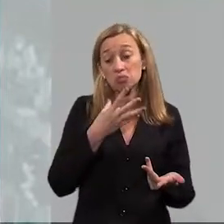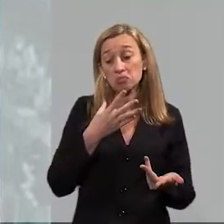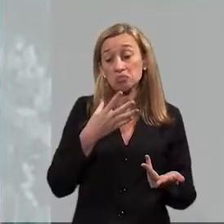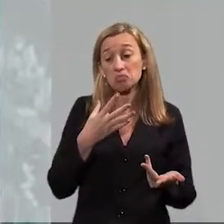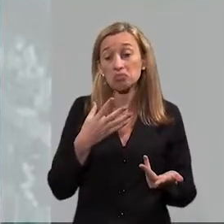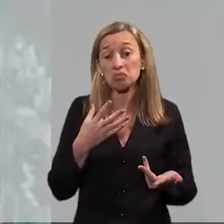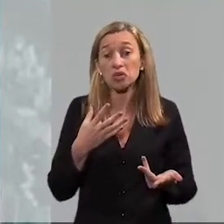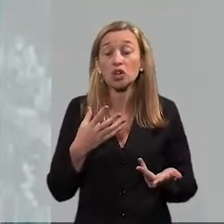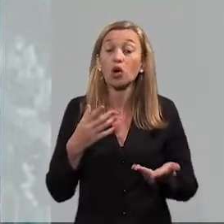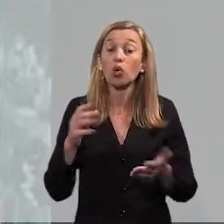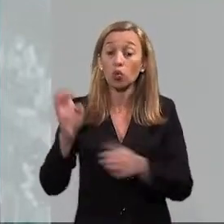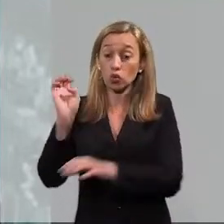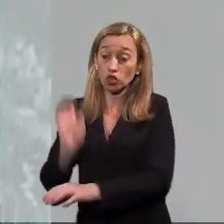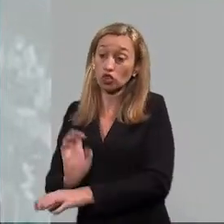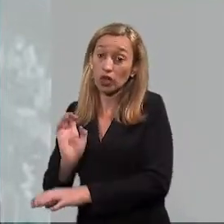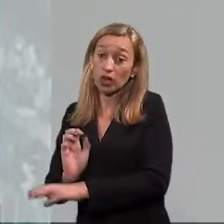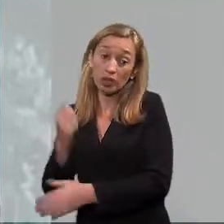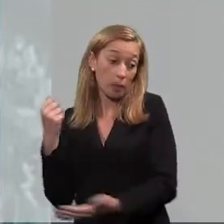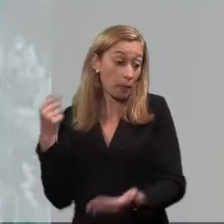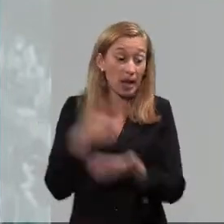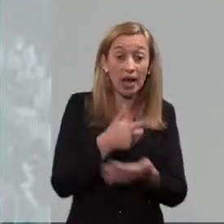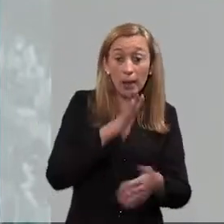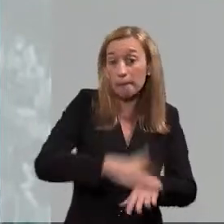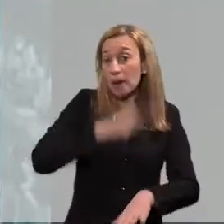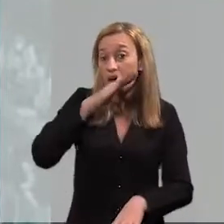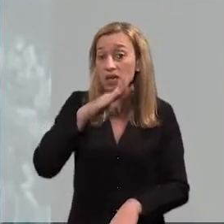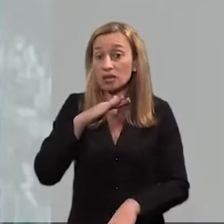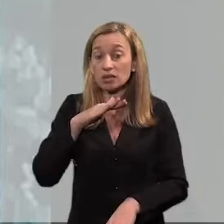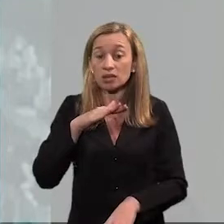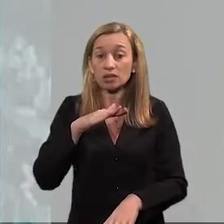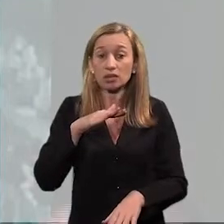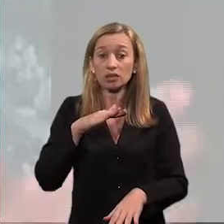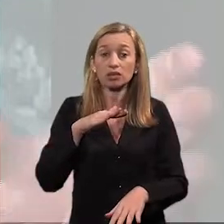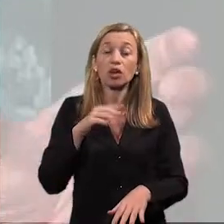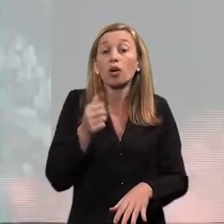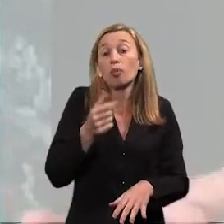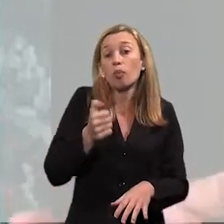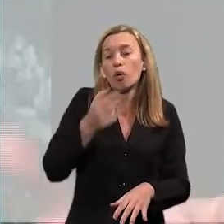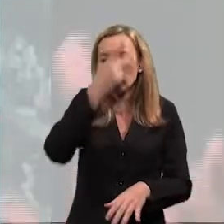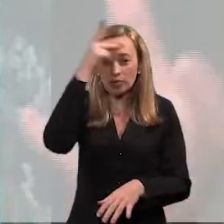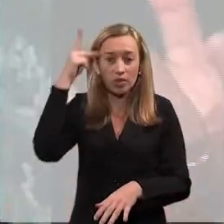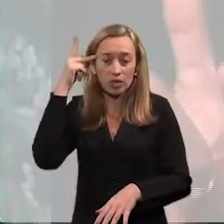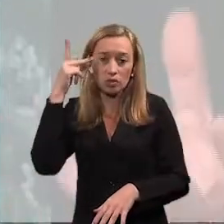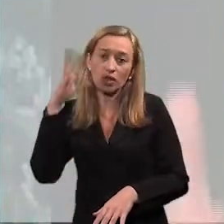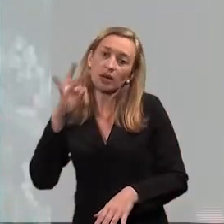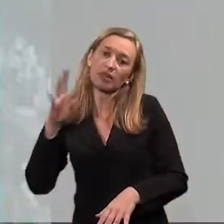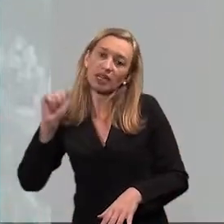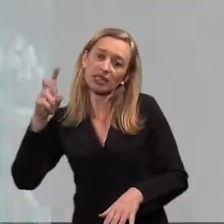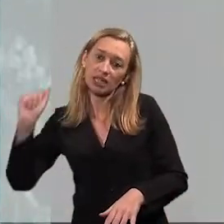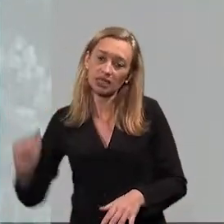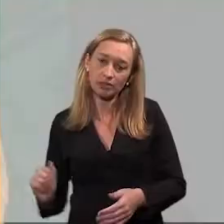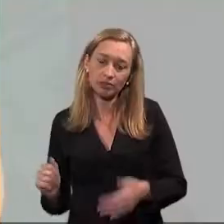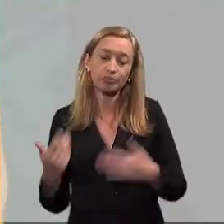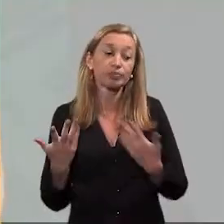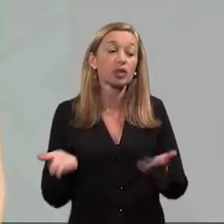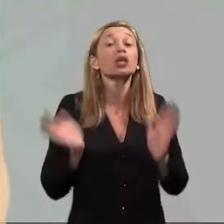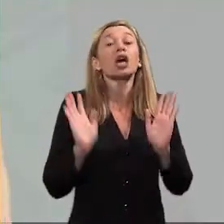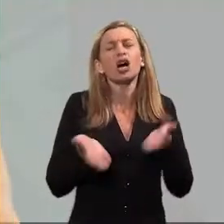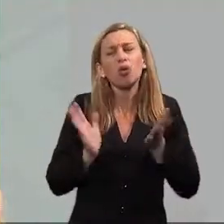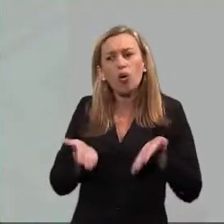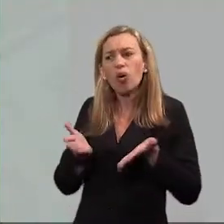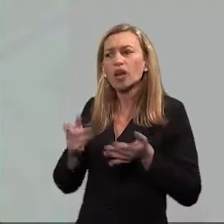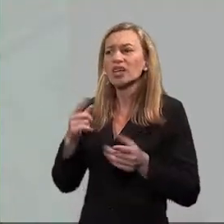ainda maior, em que o Estado é obrigado a aportar ainda mais no regime deficitário, mantendo pouca gente capitalizada.